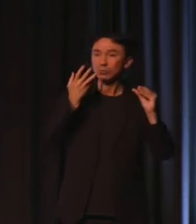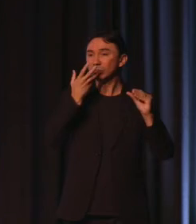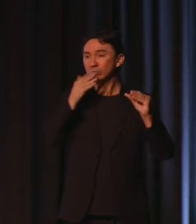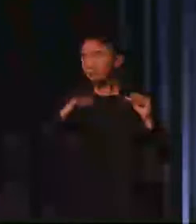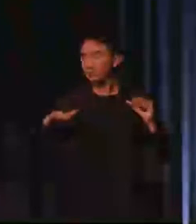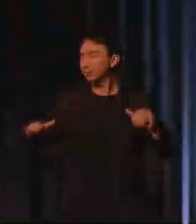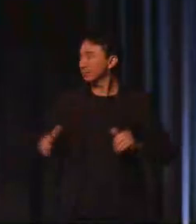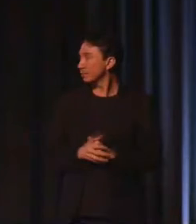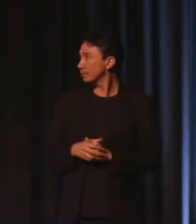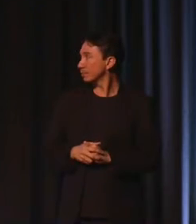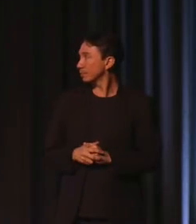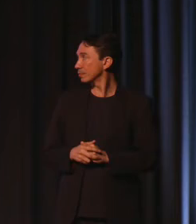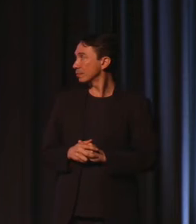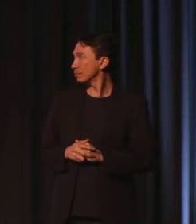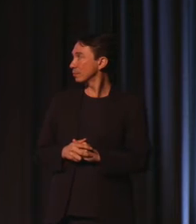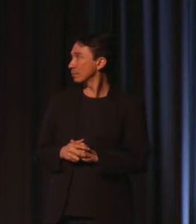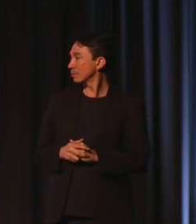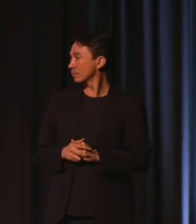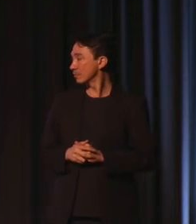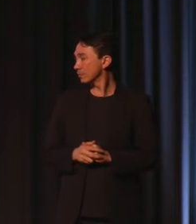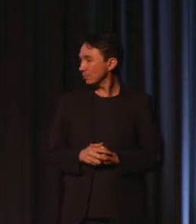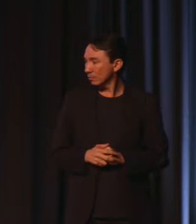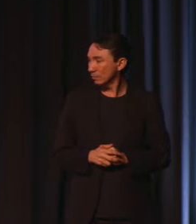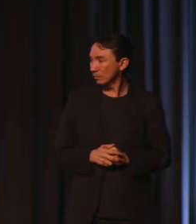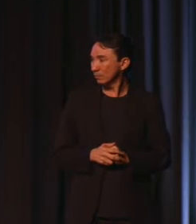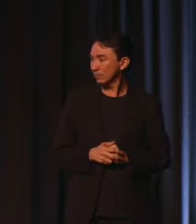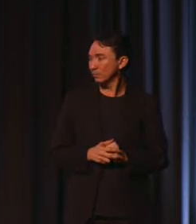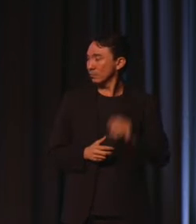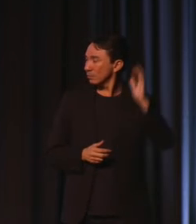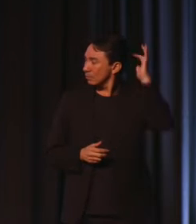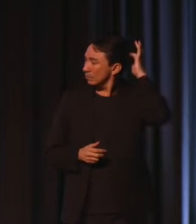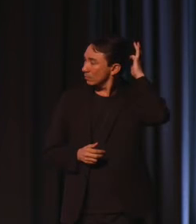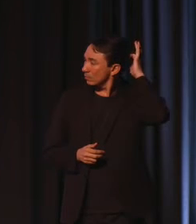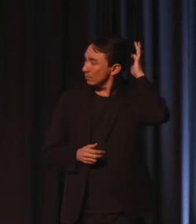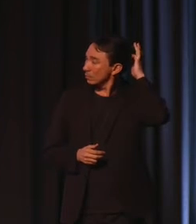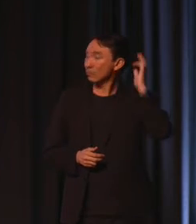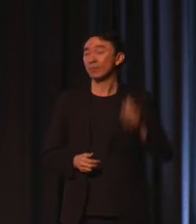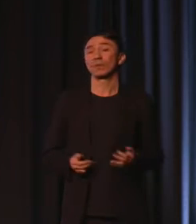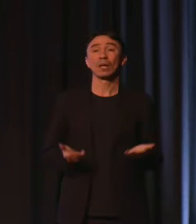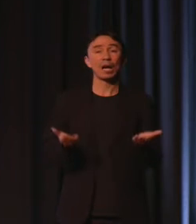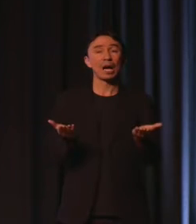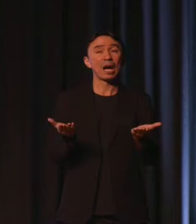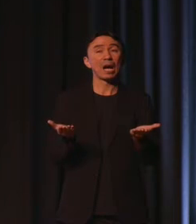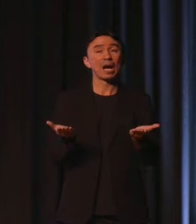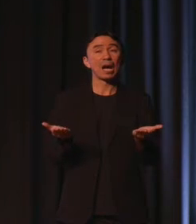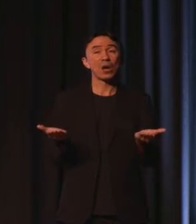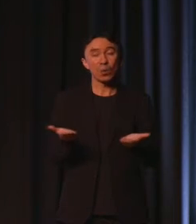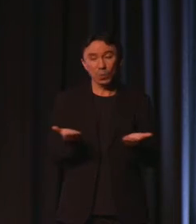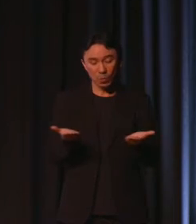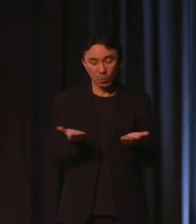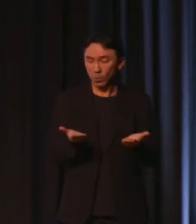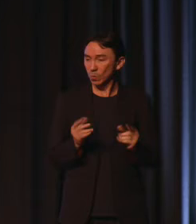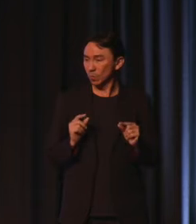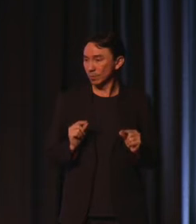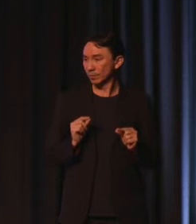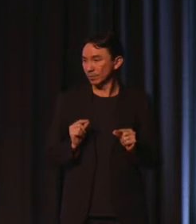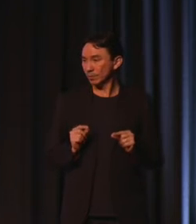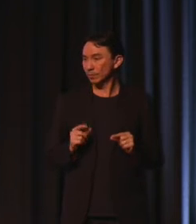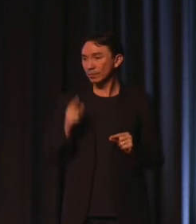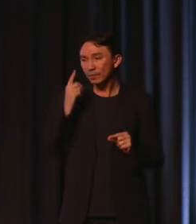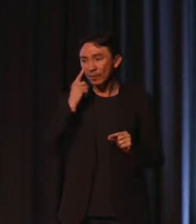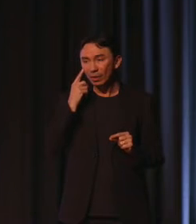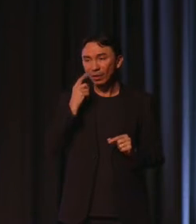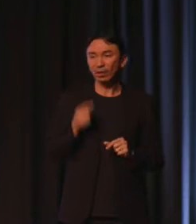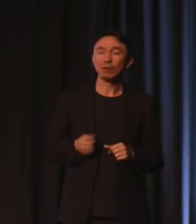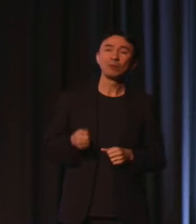Aqui, só passar. E aí a gente passa a olhar um pouquinho, né, de como que eles